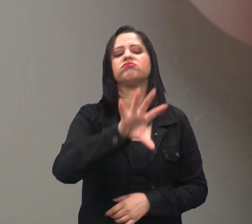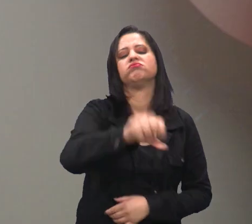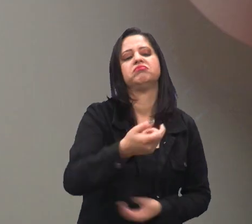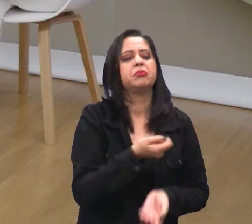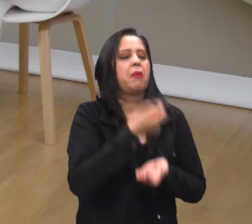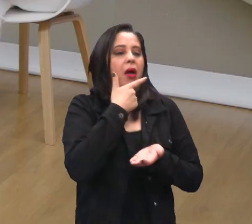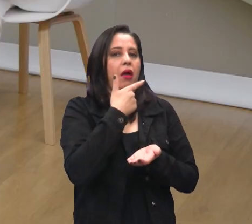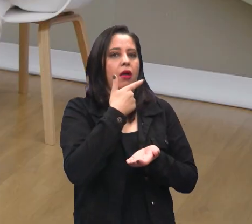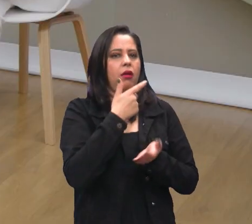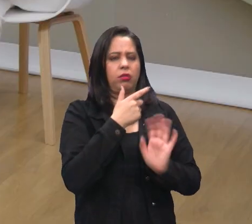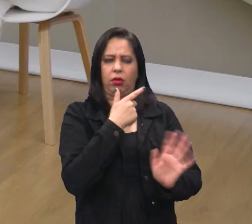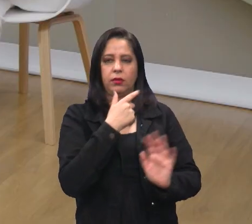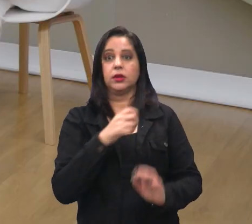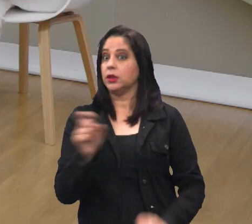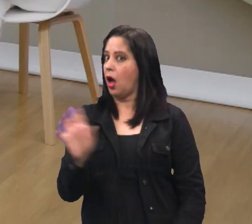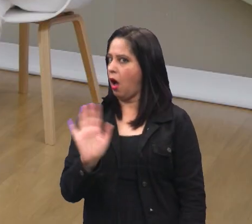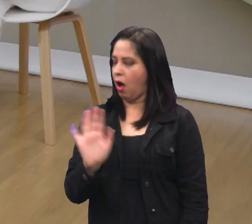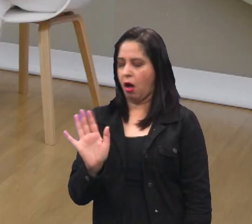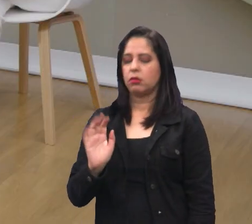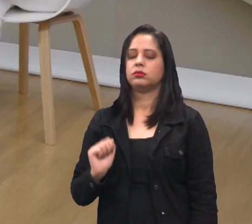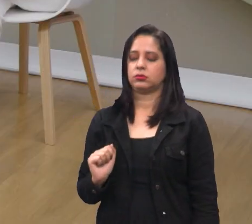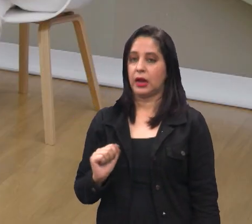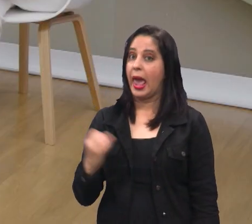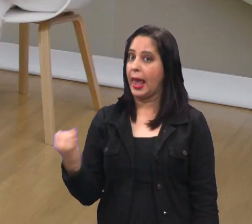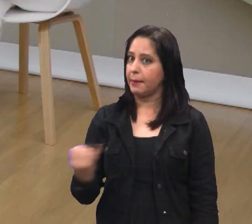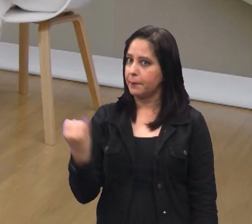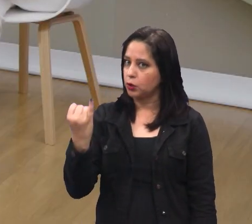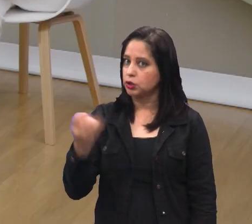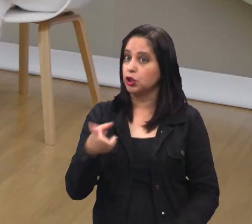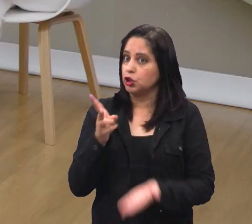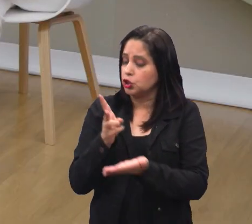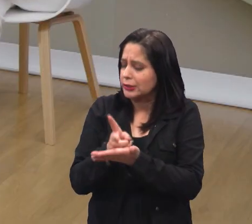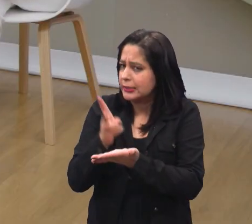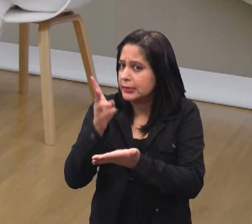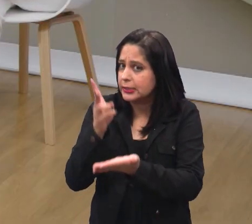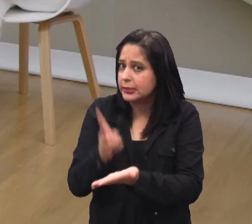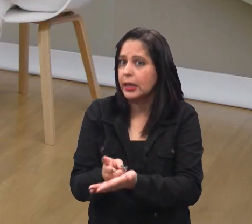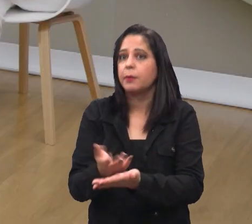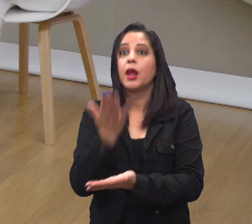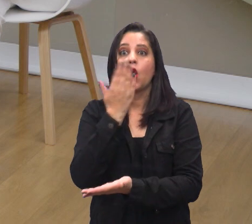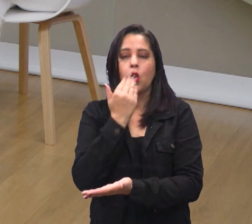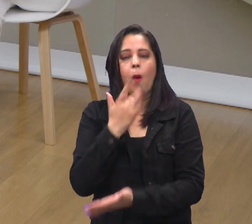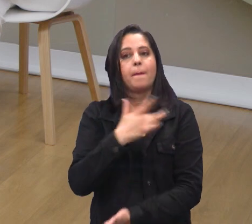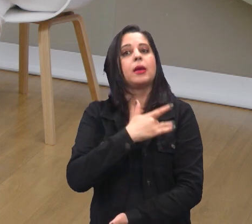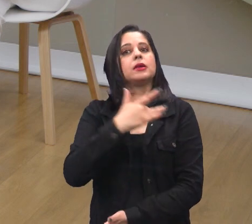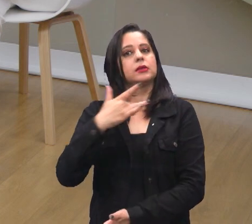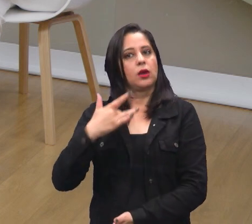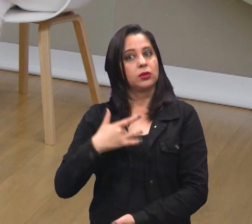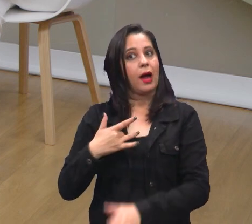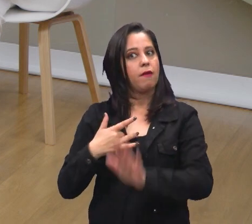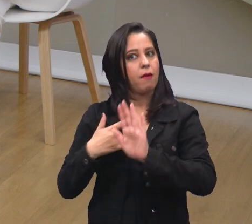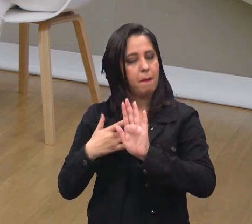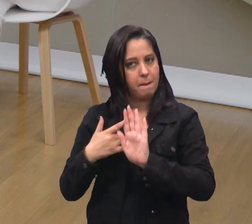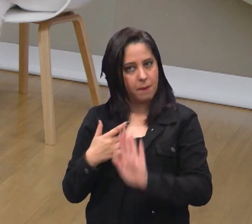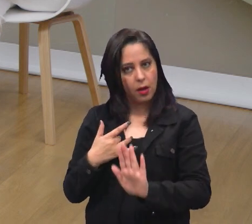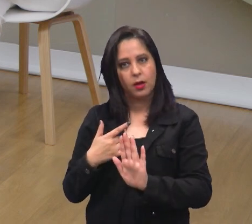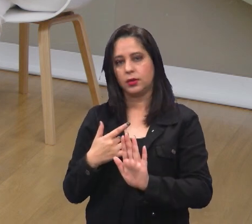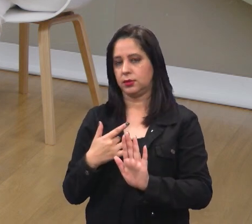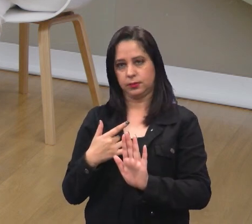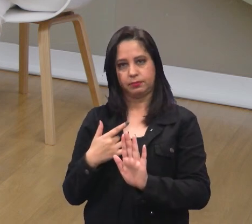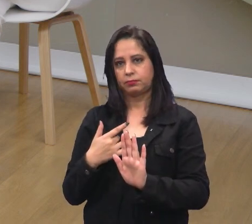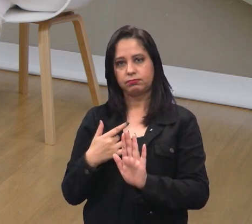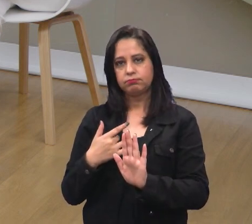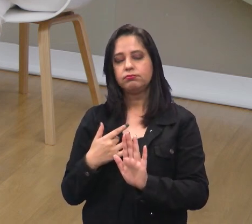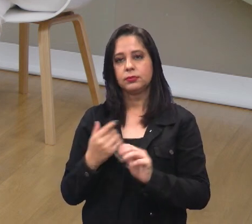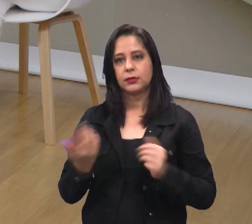jamais. Não, é importante a pessoa sempre realmente fazer uma alimentação adequada, mas ver, porque não é incomum,